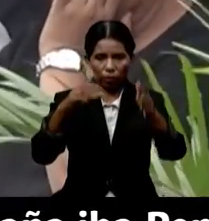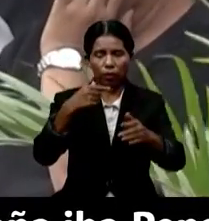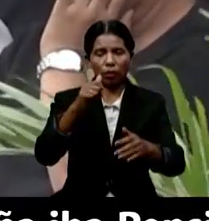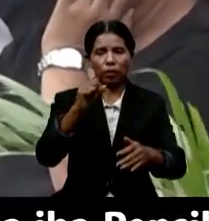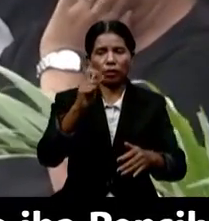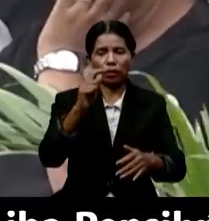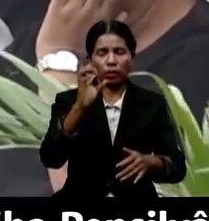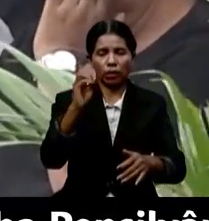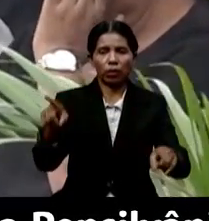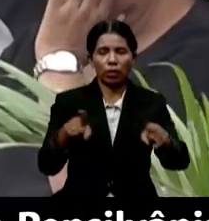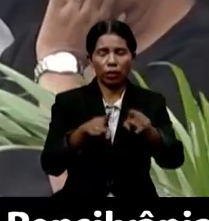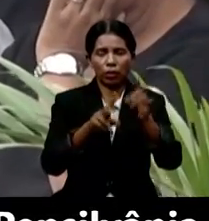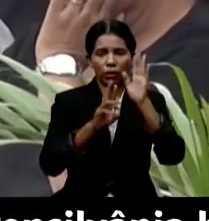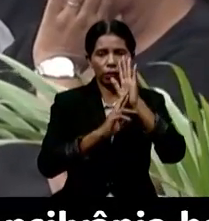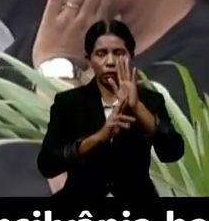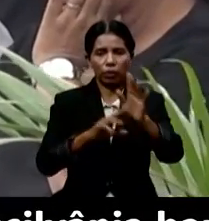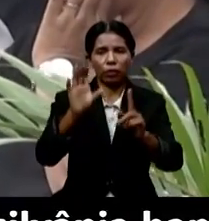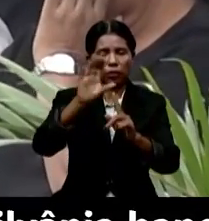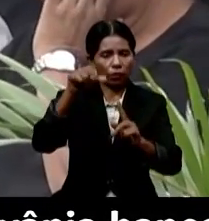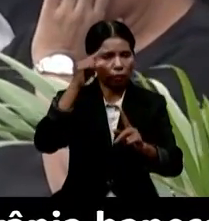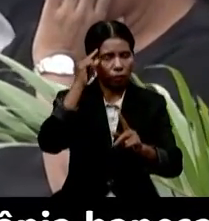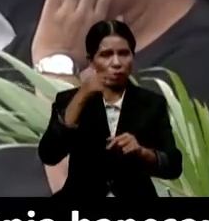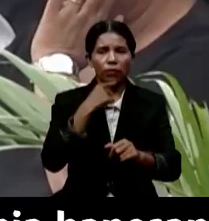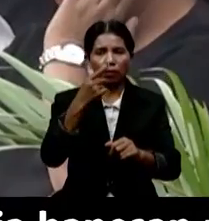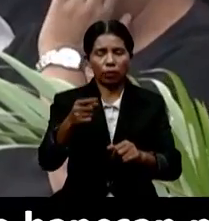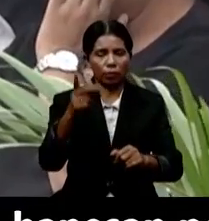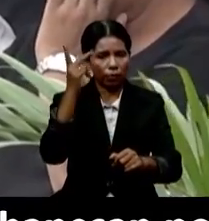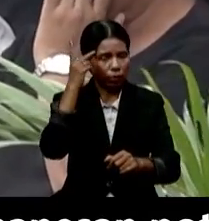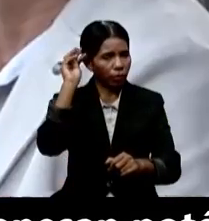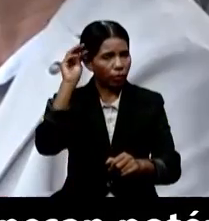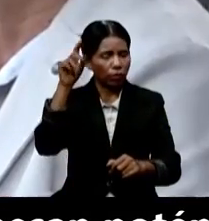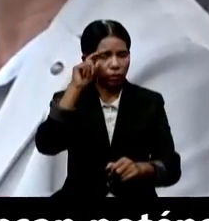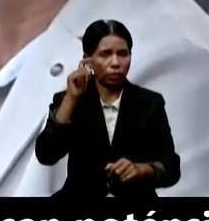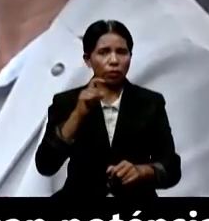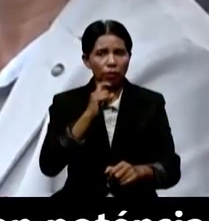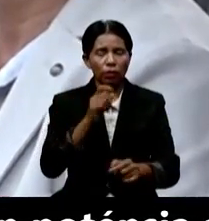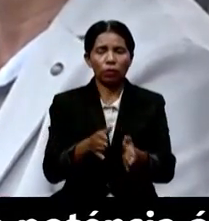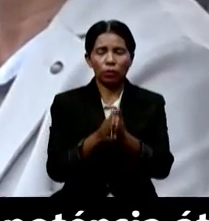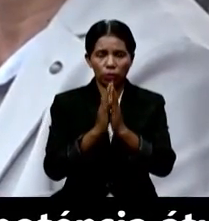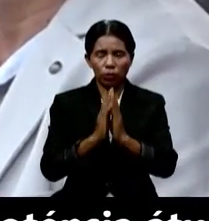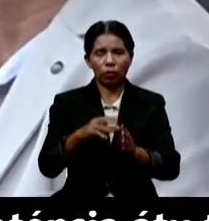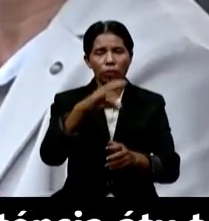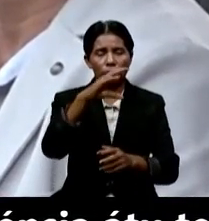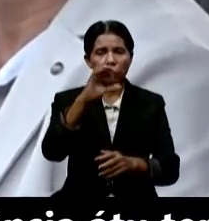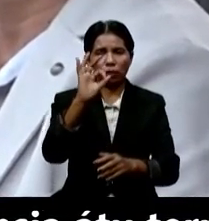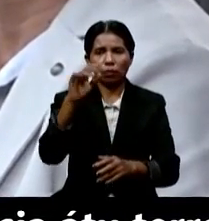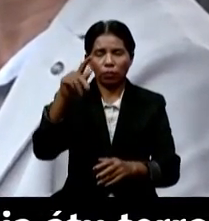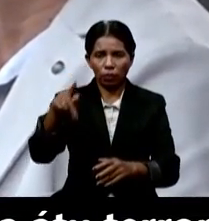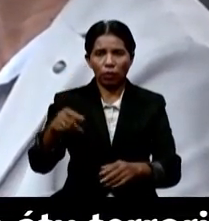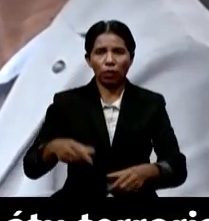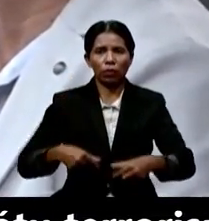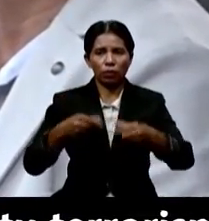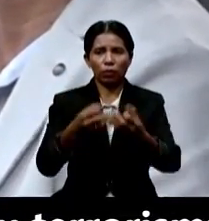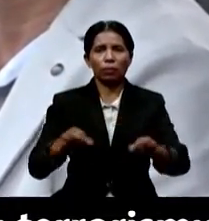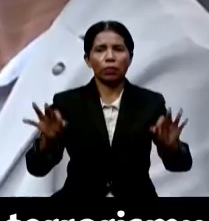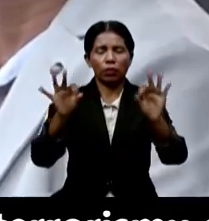Souza, Nebe Saimos, anessan representante chefe de governo Hateten, primeiro-ministro Cairala Sanana Guzmão, o seu Comissão Função Pública. Ato foi